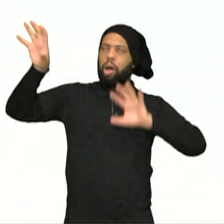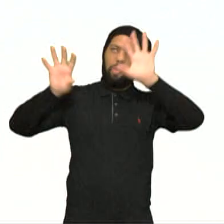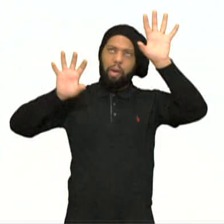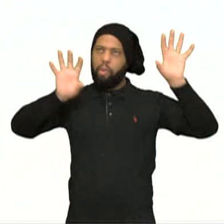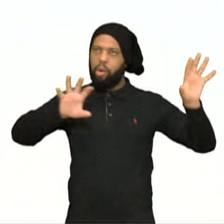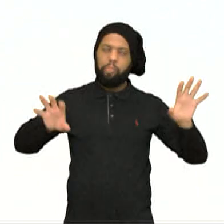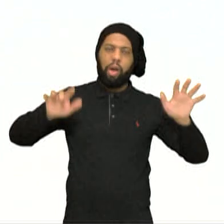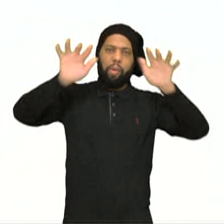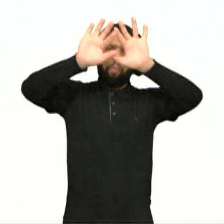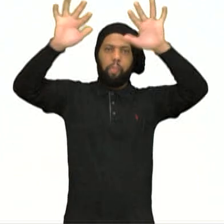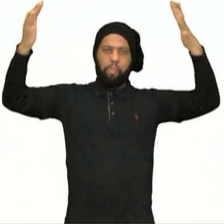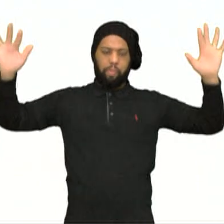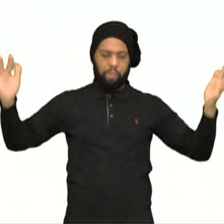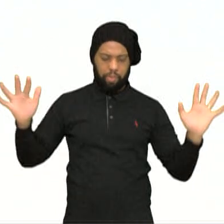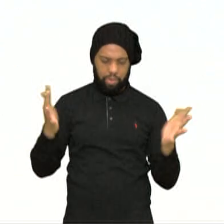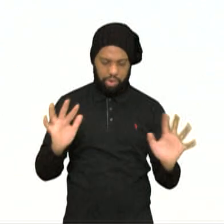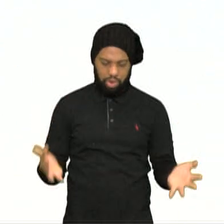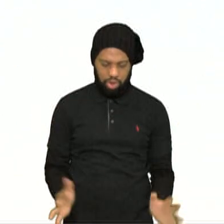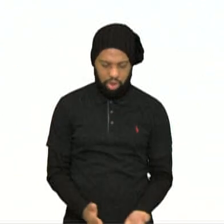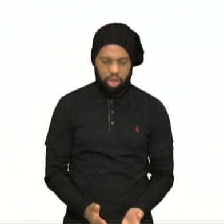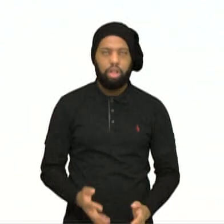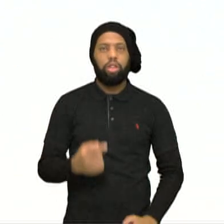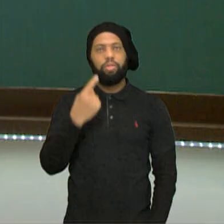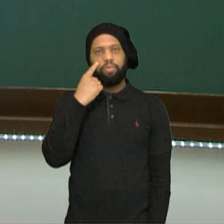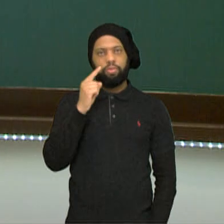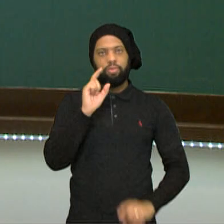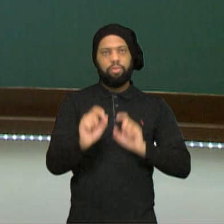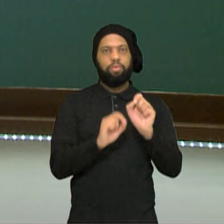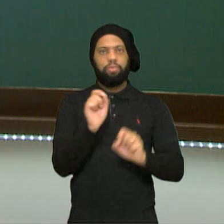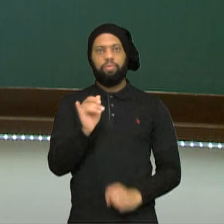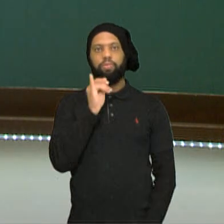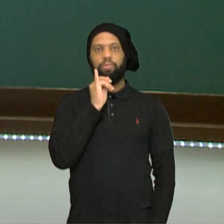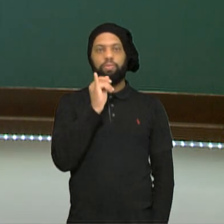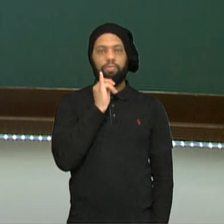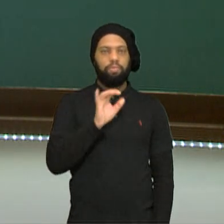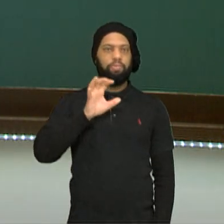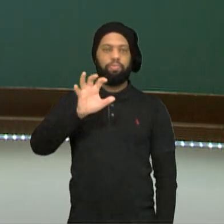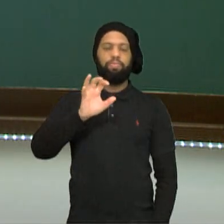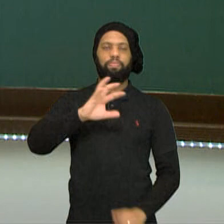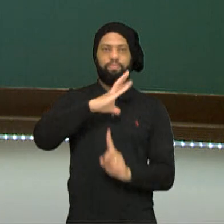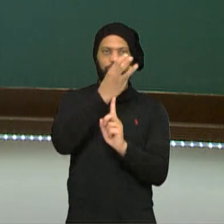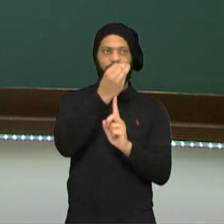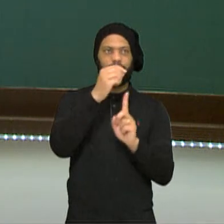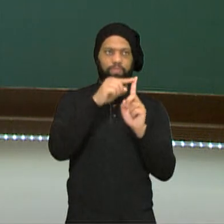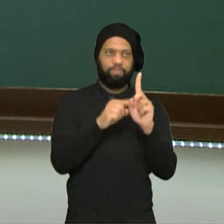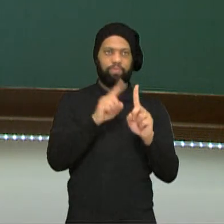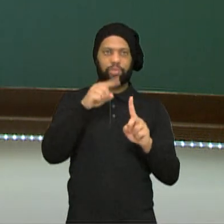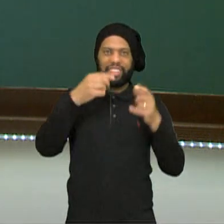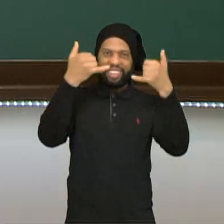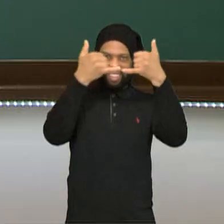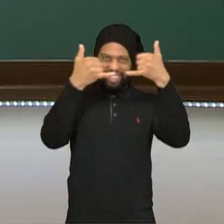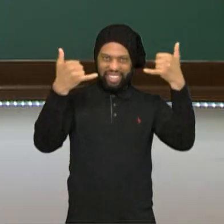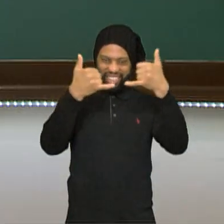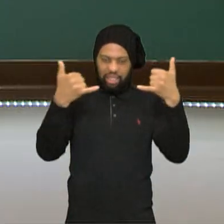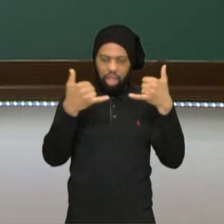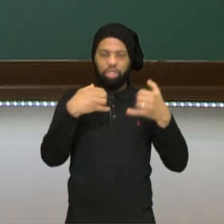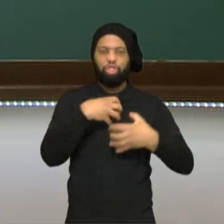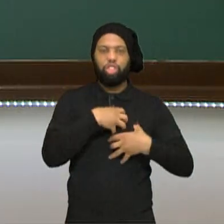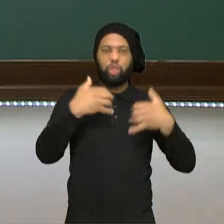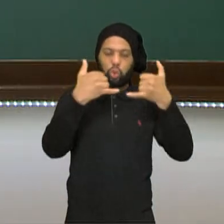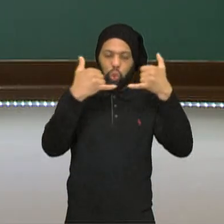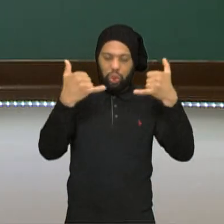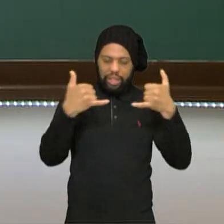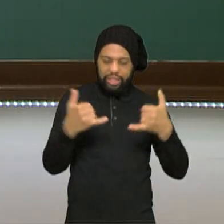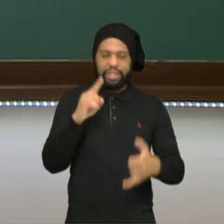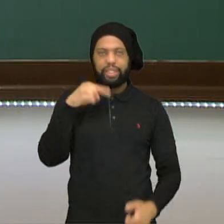aí. Aqui o exemplo, né, de padronagem. O que são essas padronagens? São linhas que se repetem, né, de formas